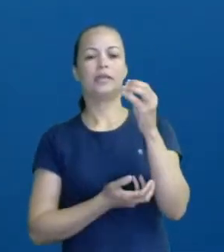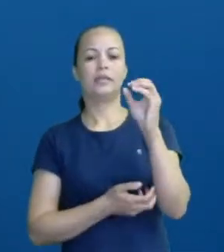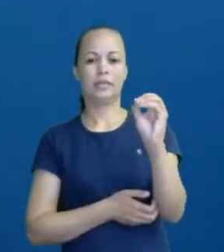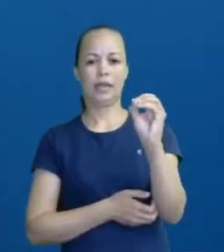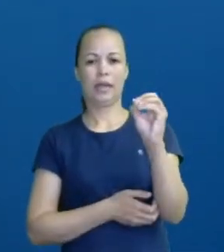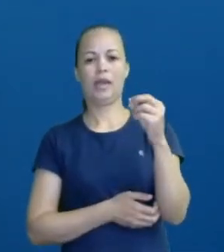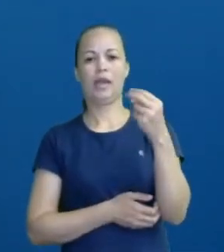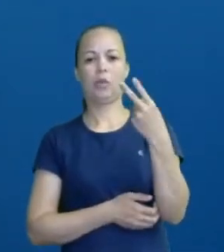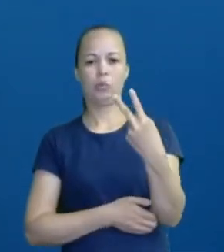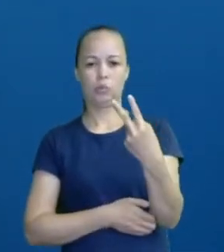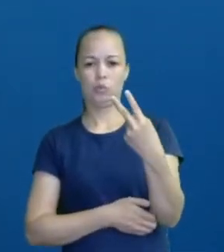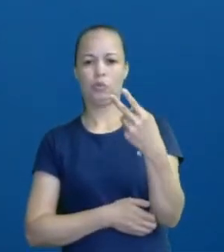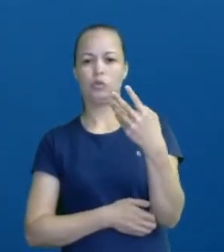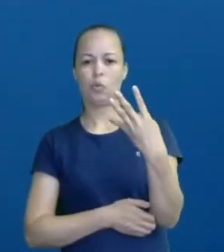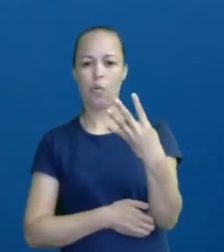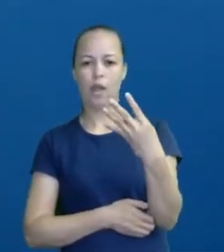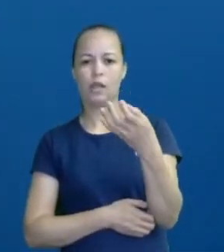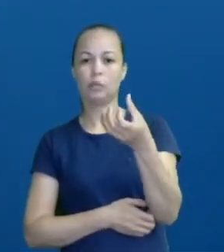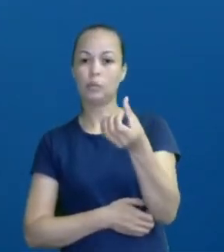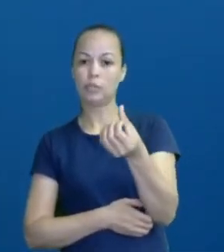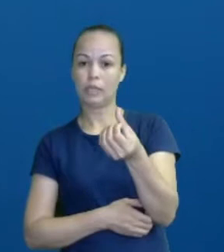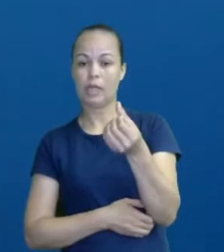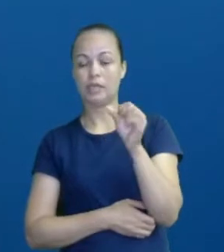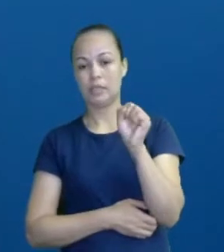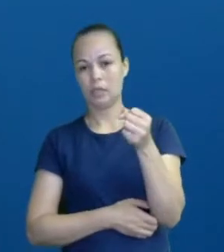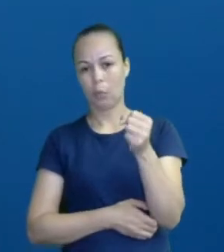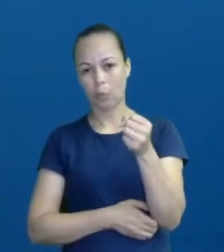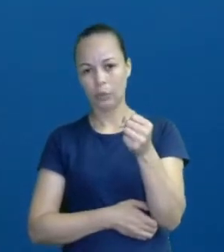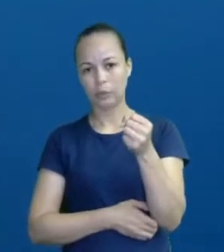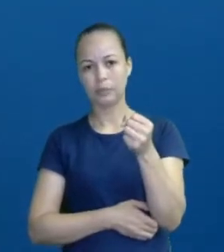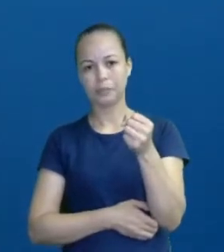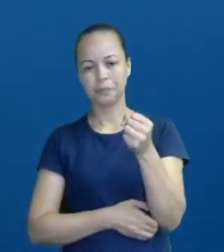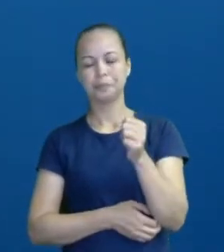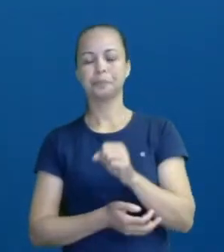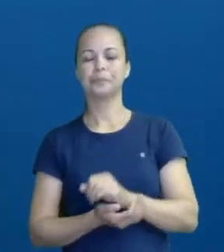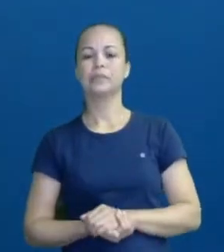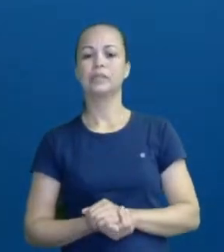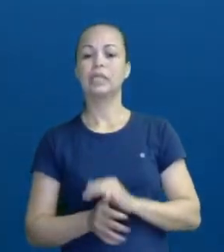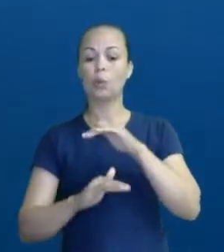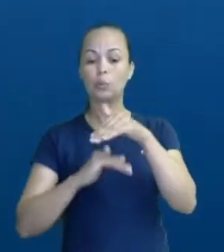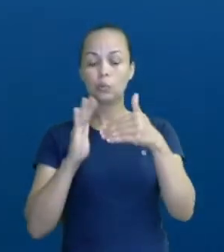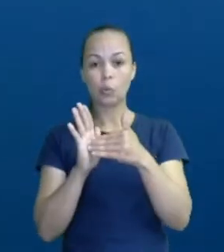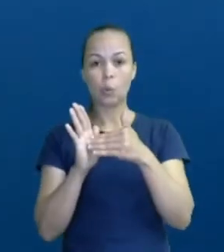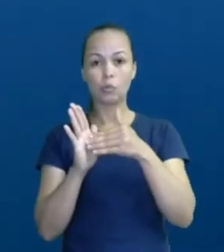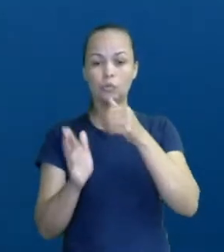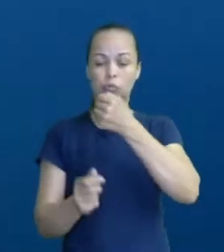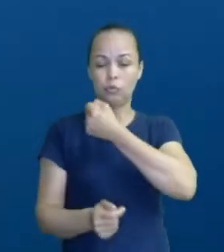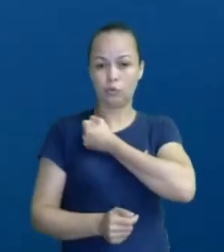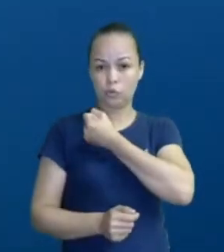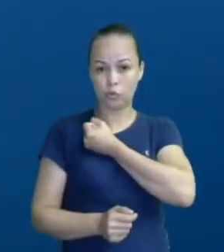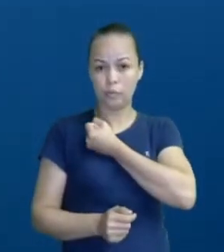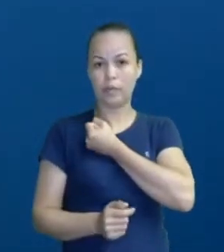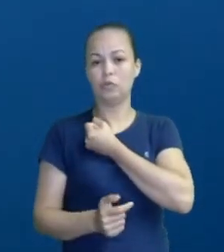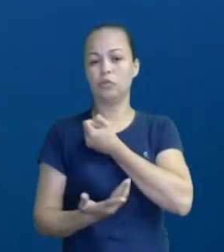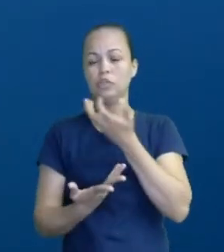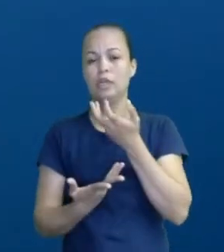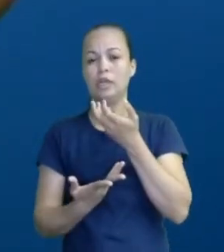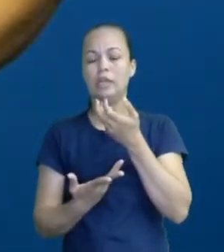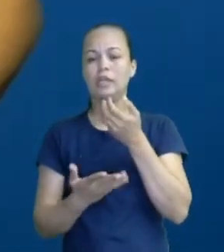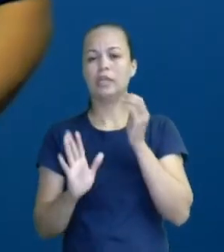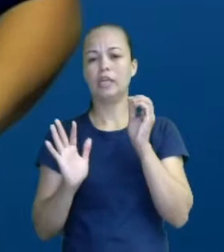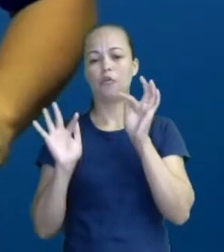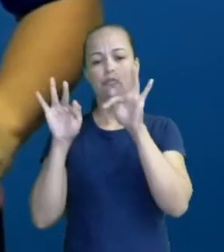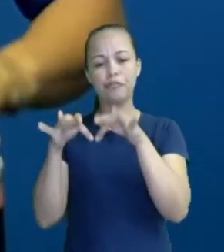4, em 6 e em 8, tá? Então, todos os números que terminam com